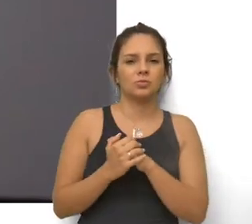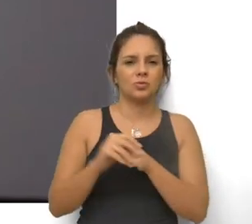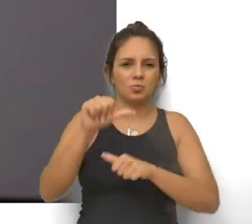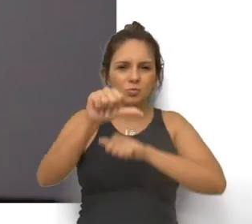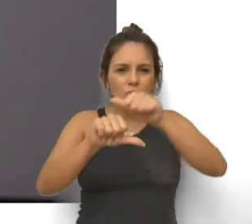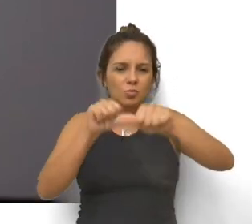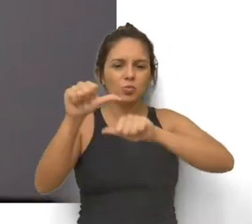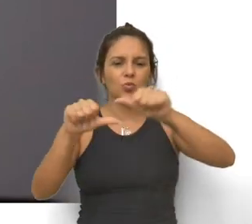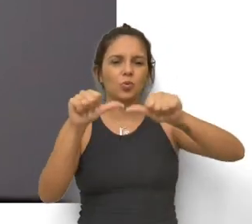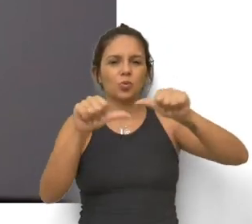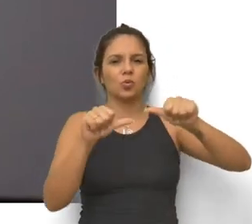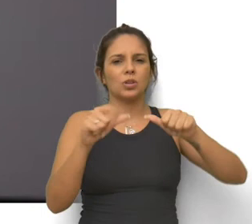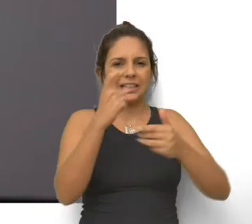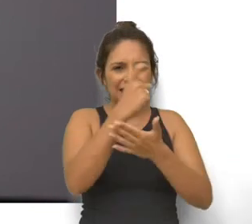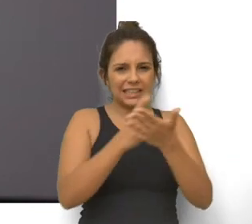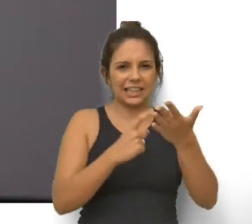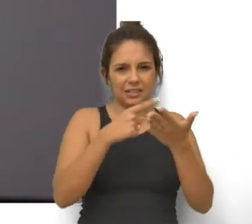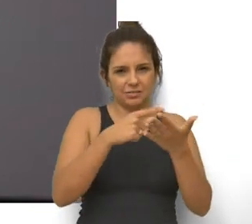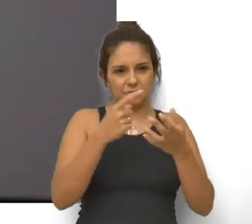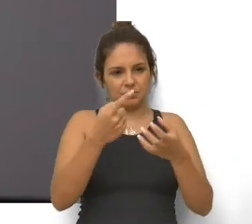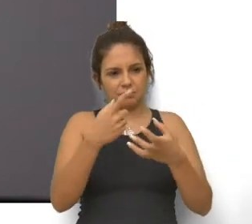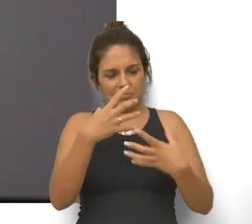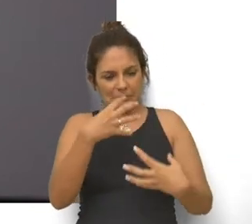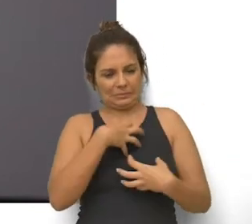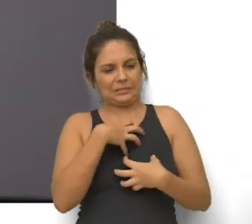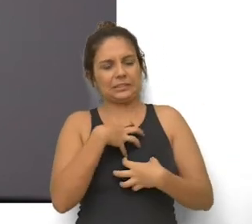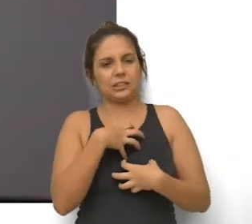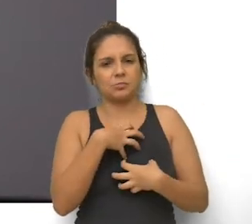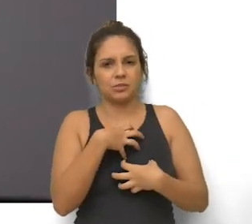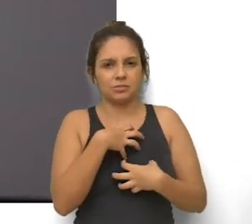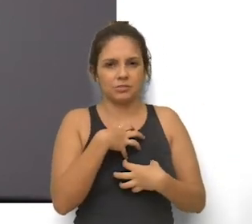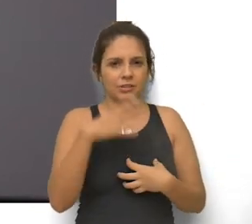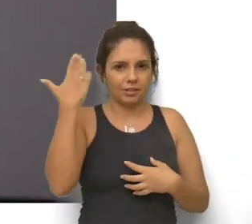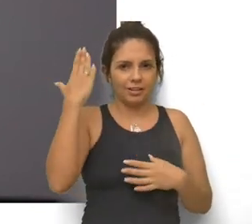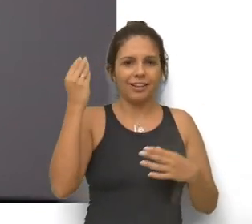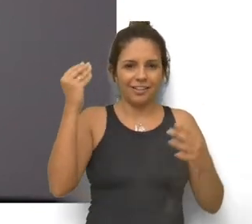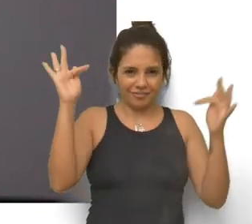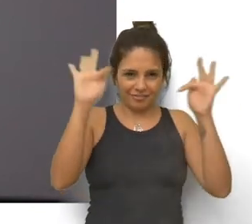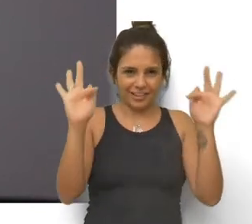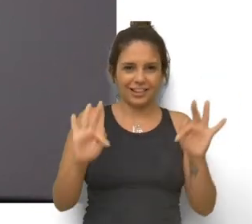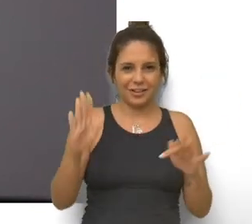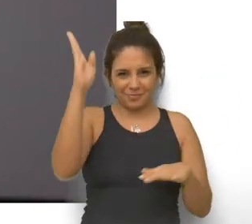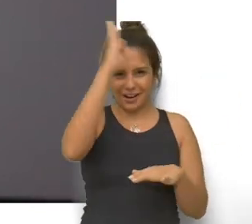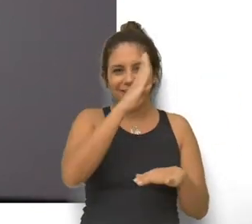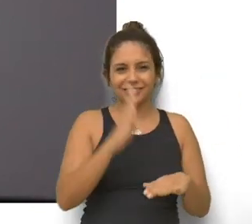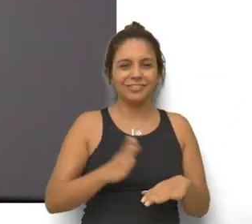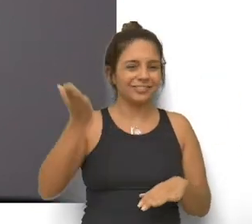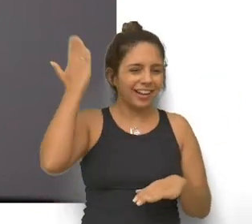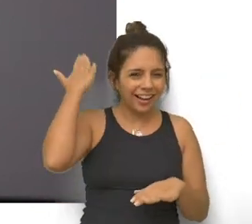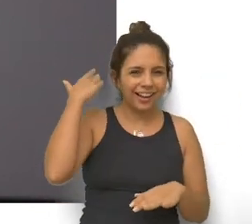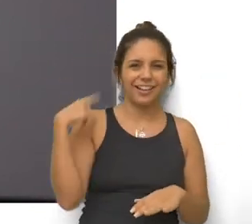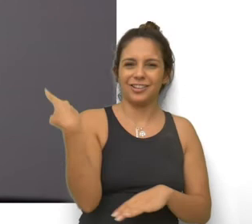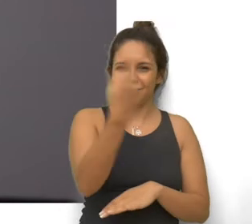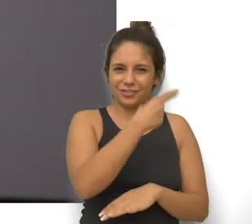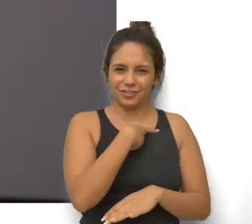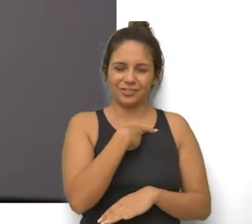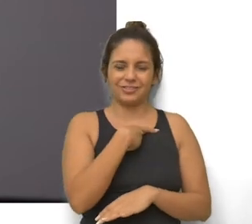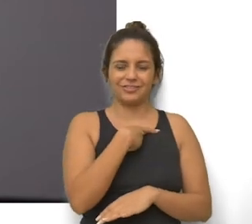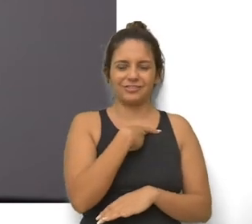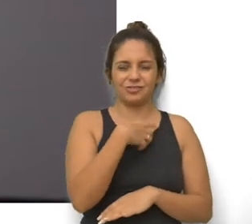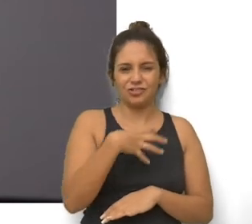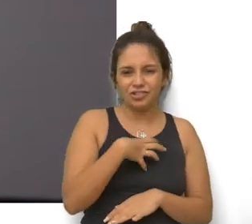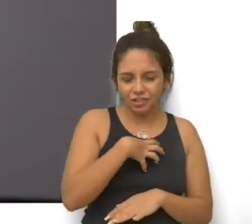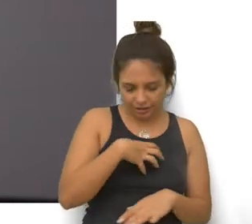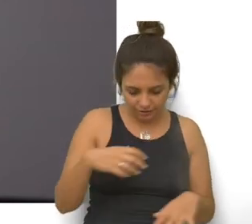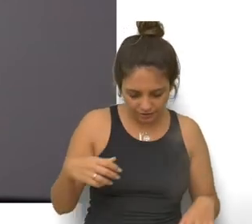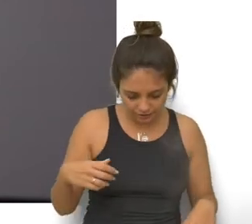mudou muito o que o texto desperta em nós, que éramos tão felizes com o Brasil, com o jeito que nós somos,